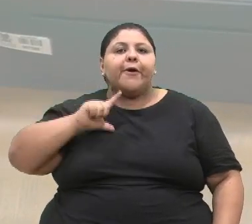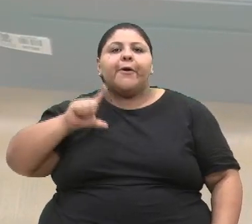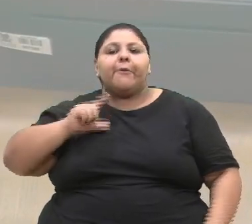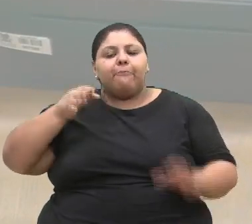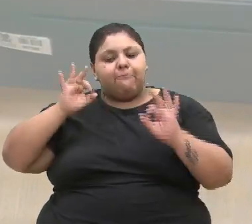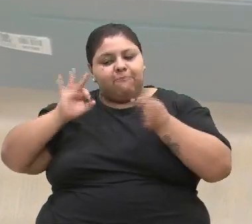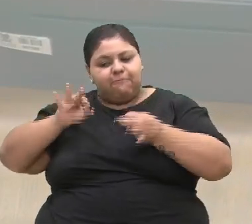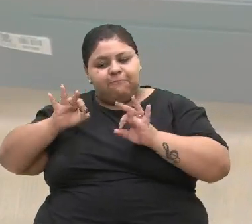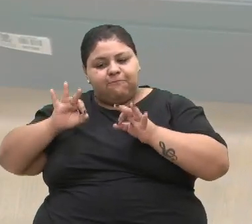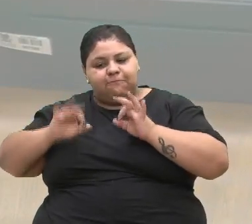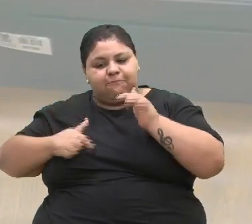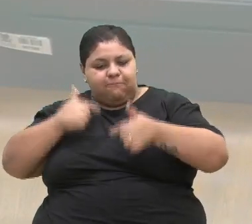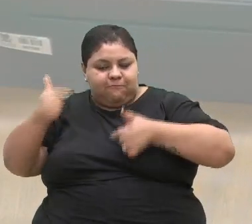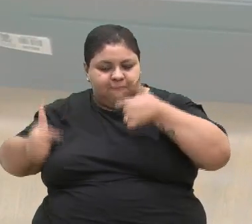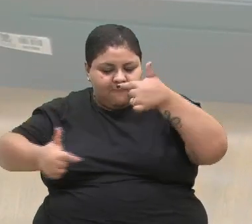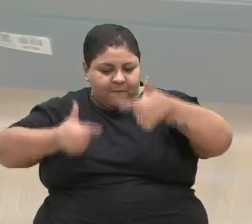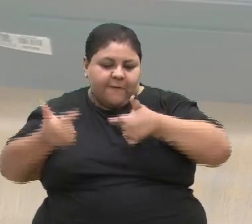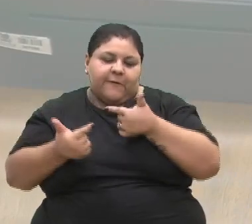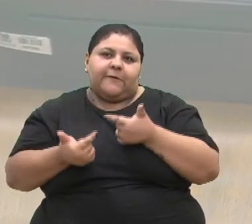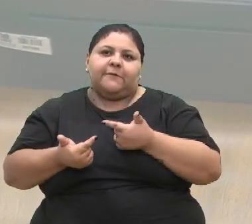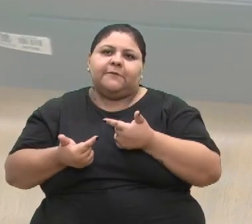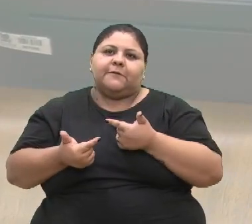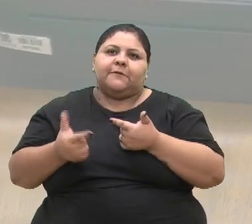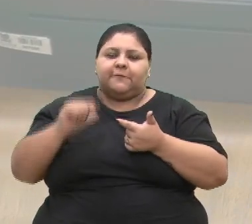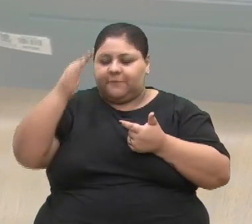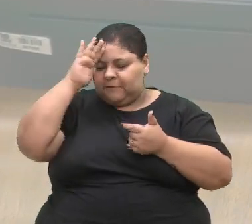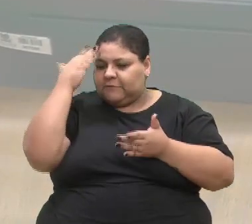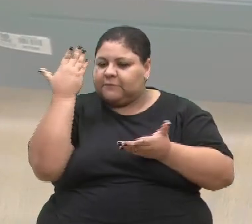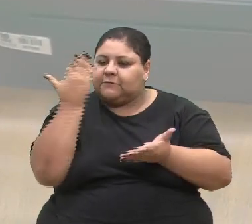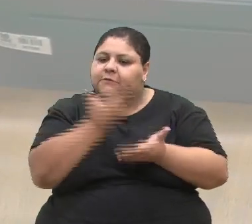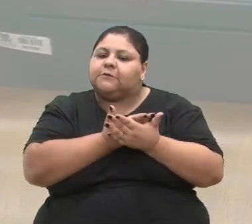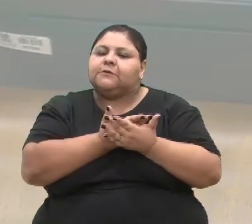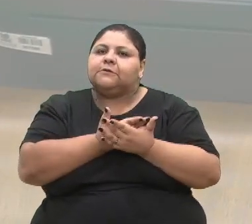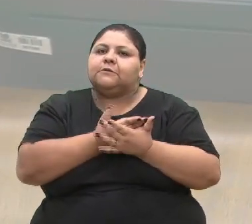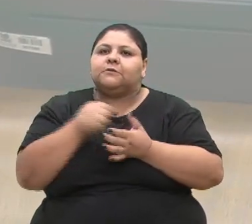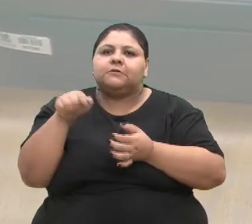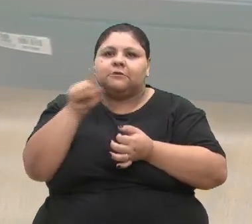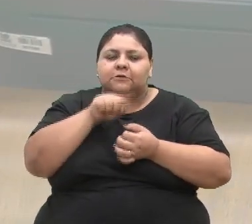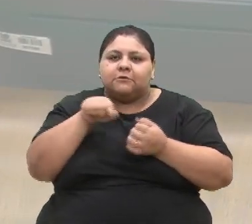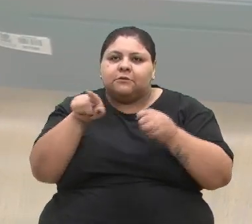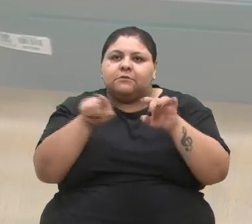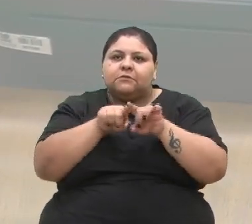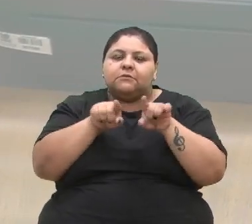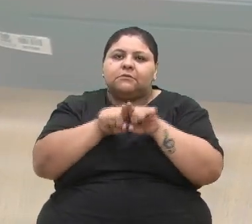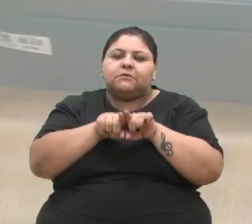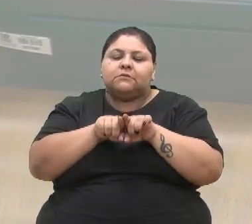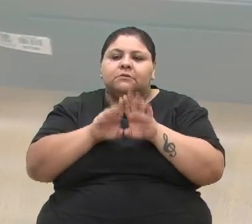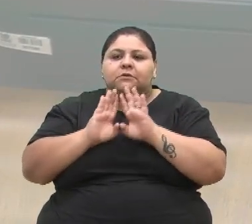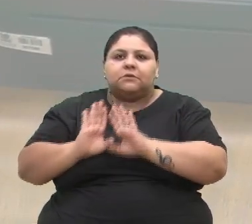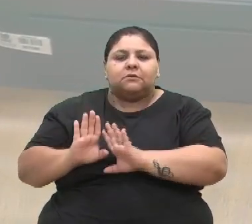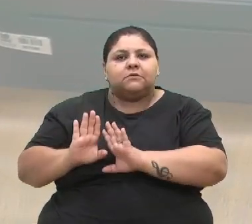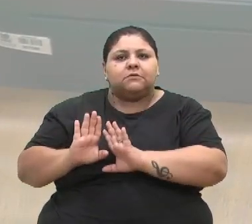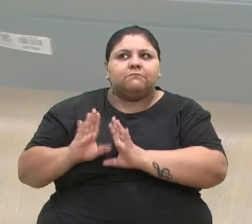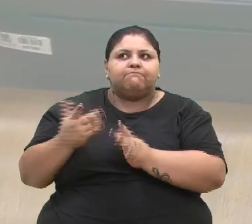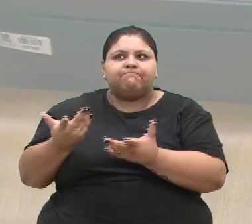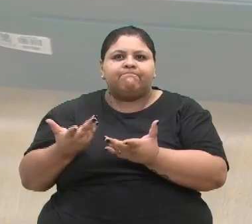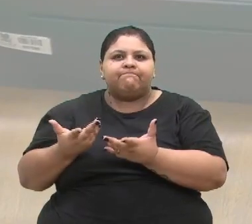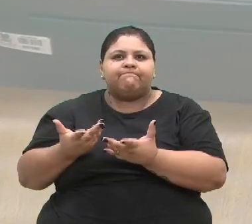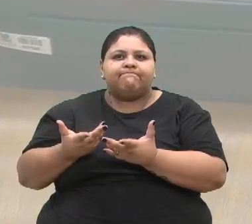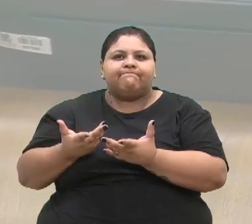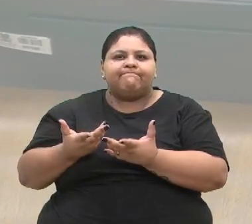eles naquele dia aqui, de nós poder votar aquela moção juntos e discutir. Então, eu acho que isso é